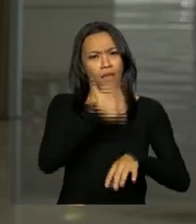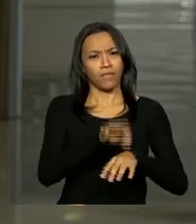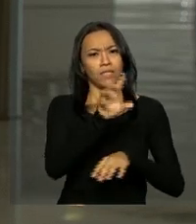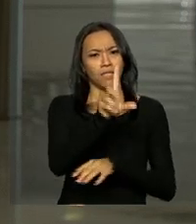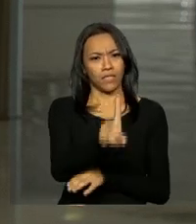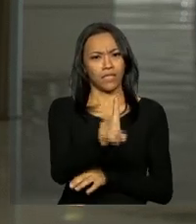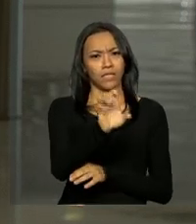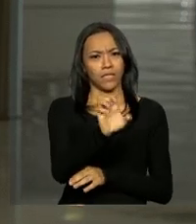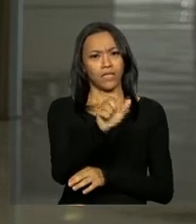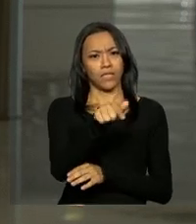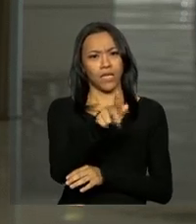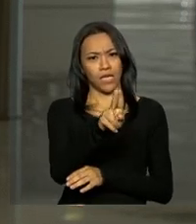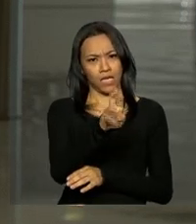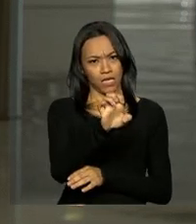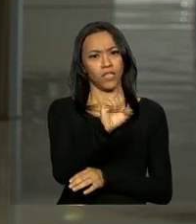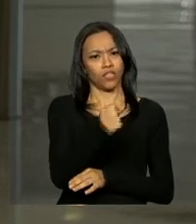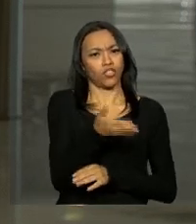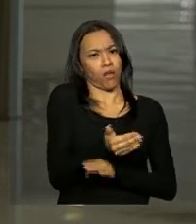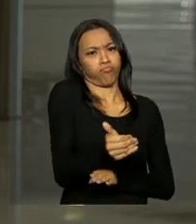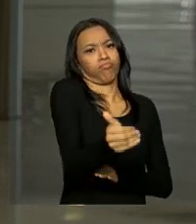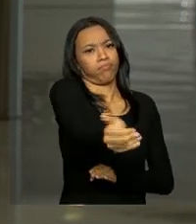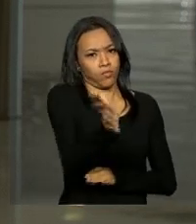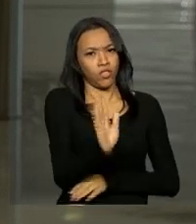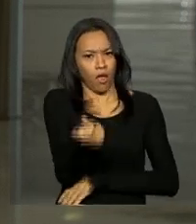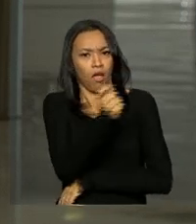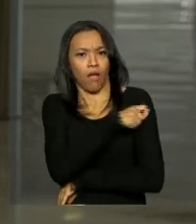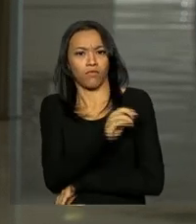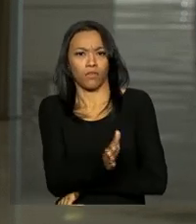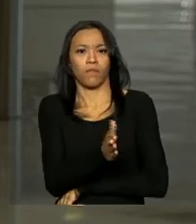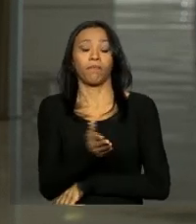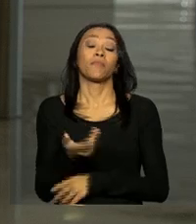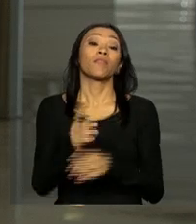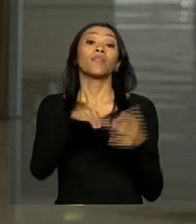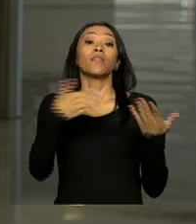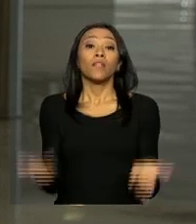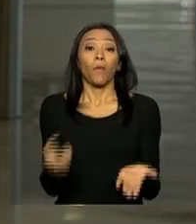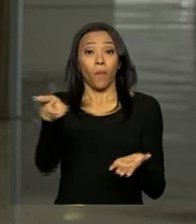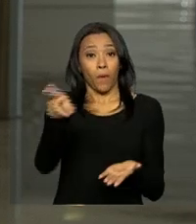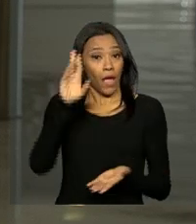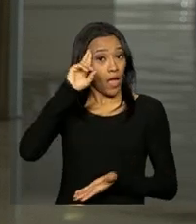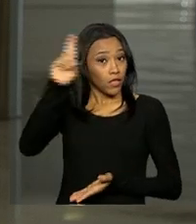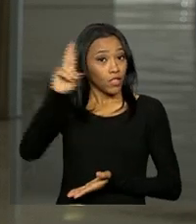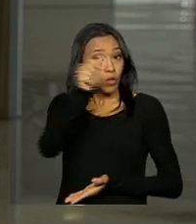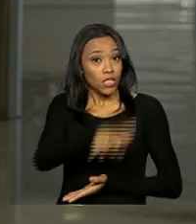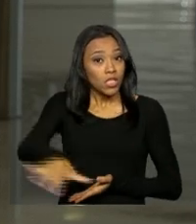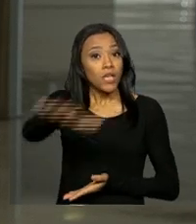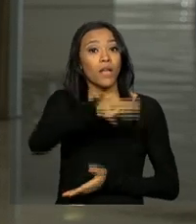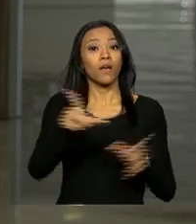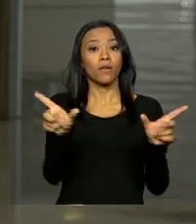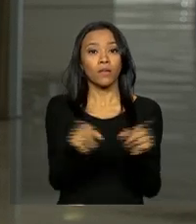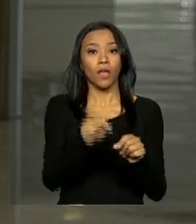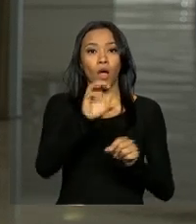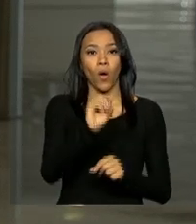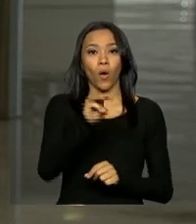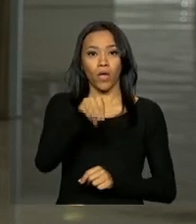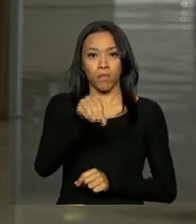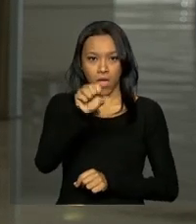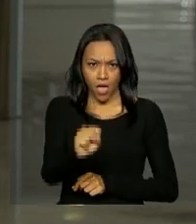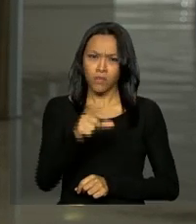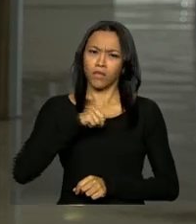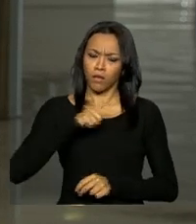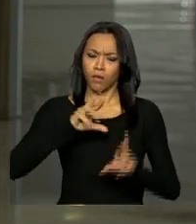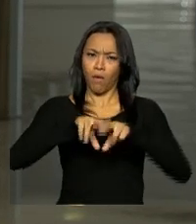avançado. Bom, e depois dessa reunião com a presidenta Dilma, a diretora-geral da OMS, Margaret Chan, ainda tem uma reunião de